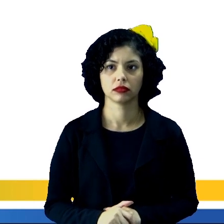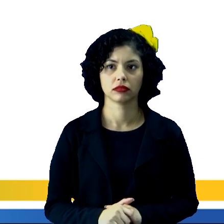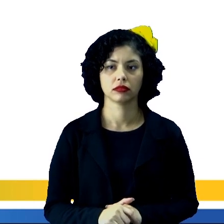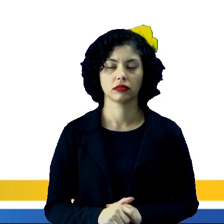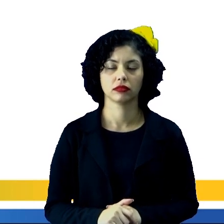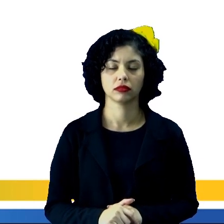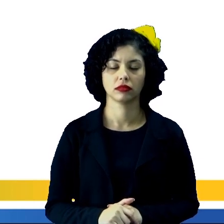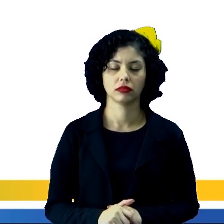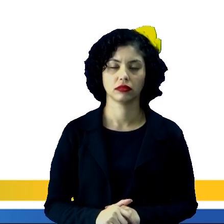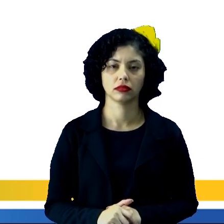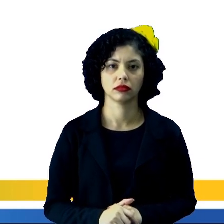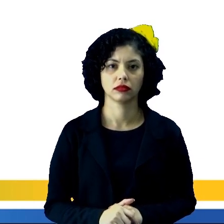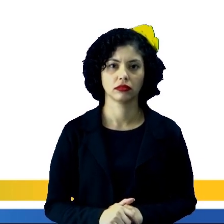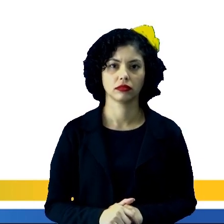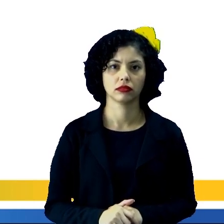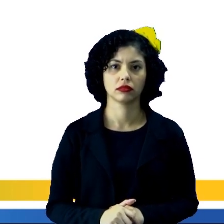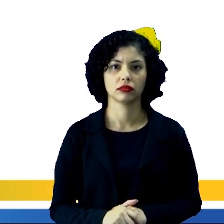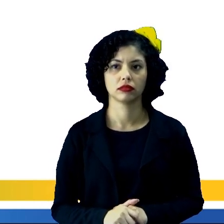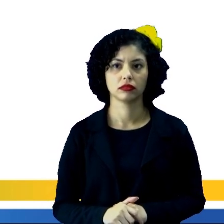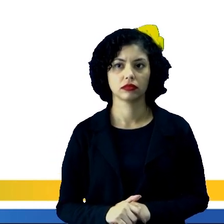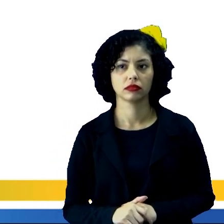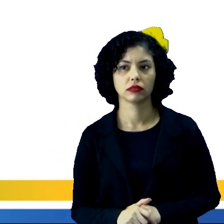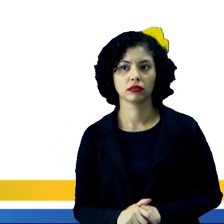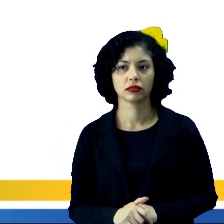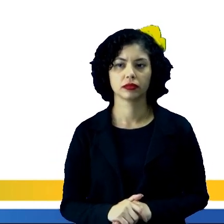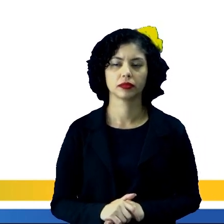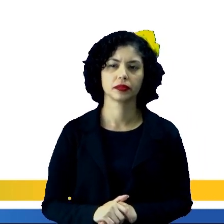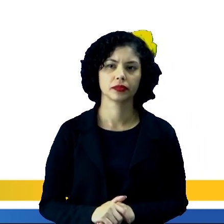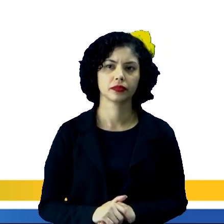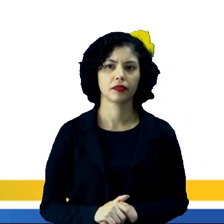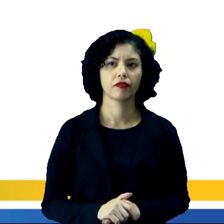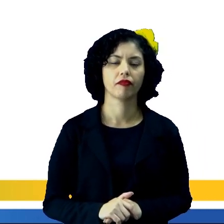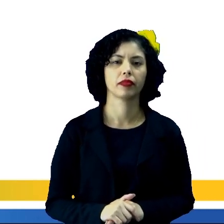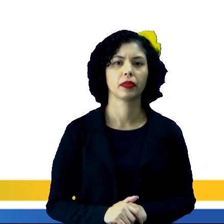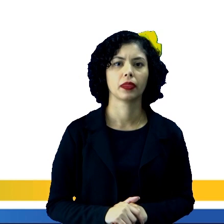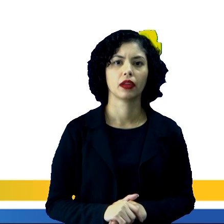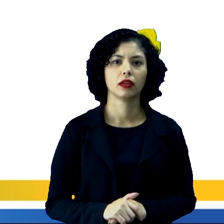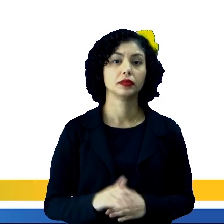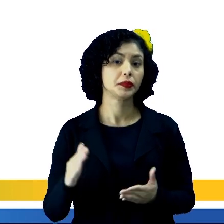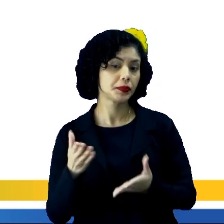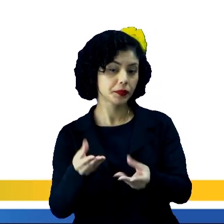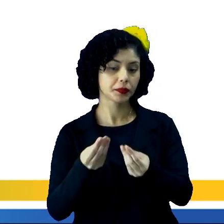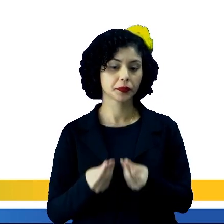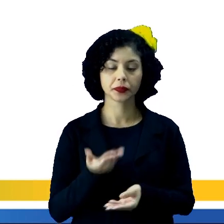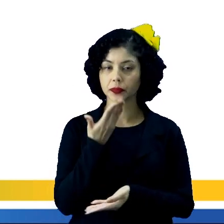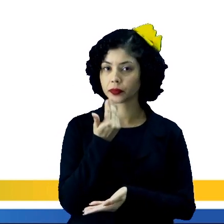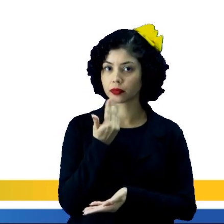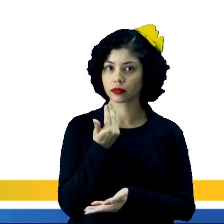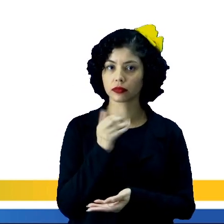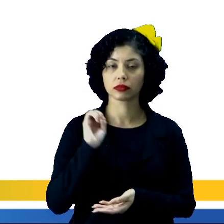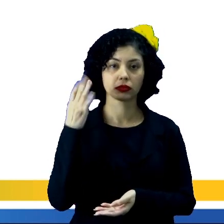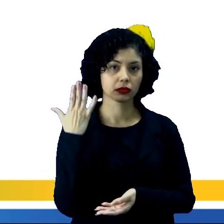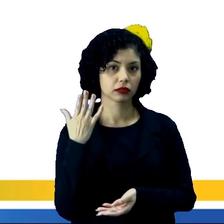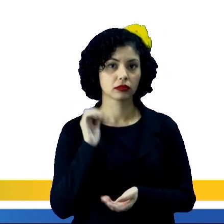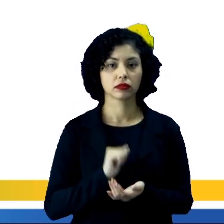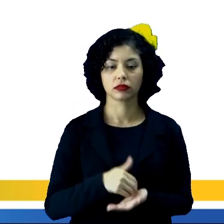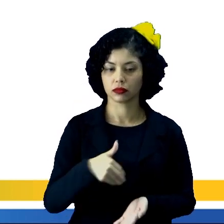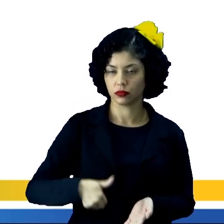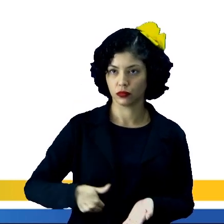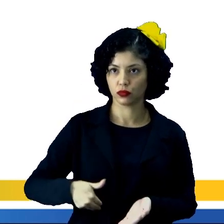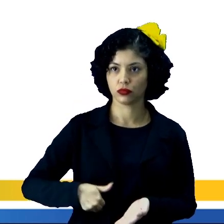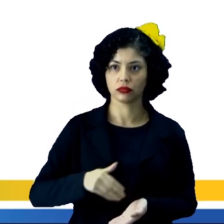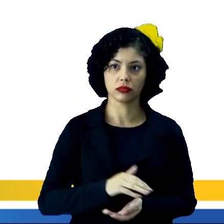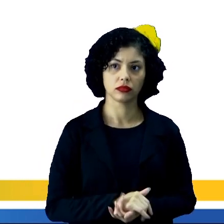Bring some food in case you get hungry. Traga alguma comida em caso de você ficar com